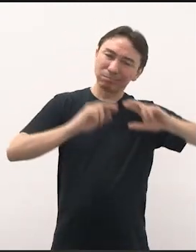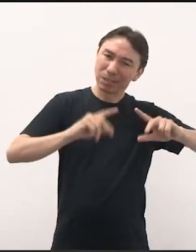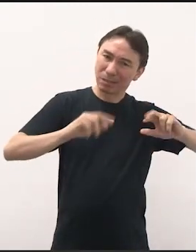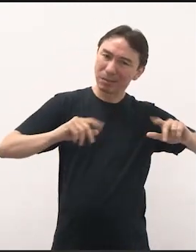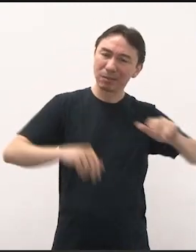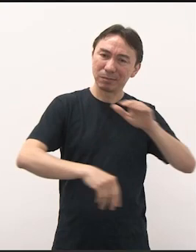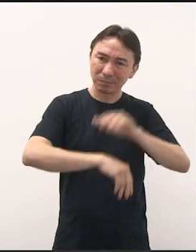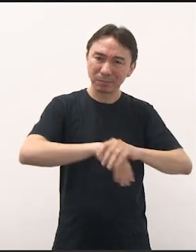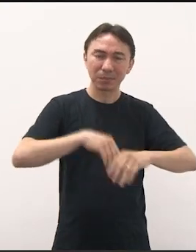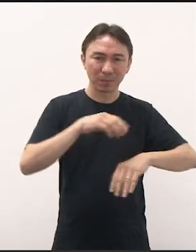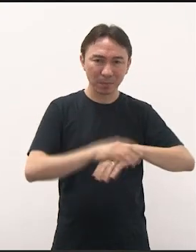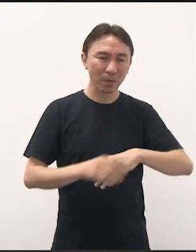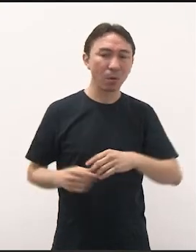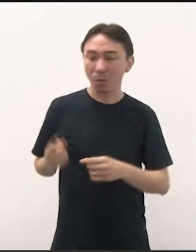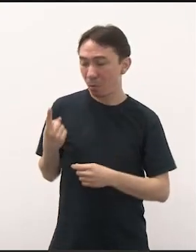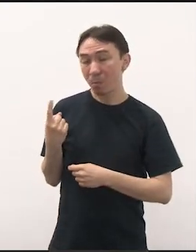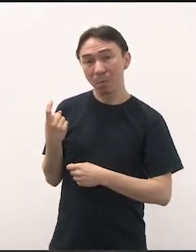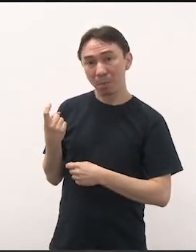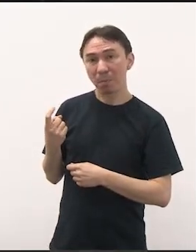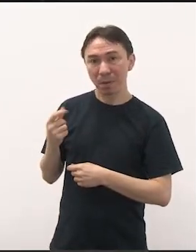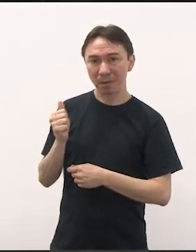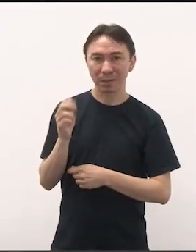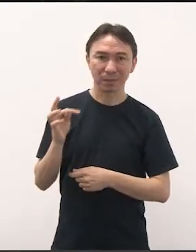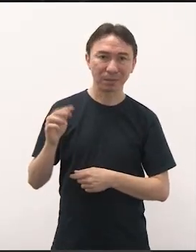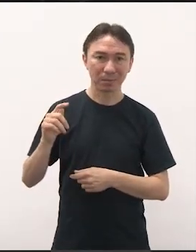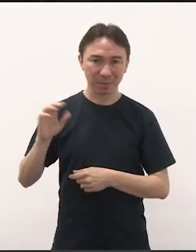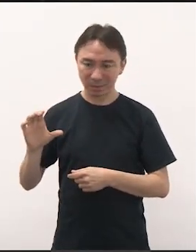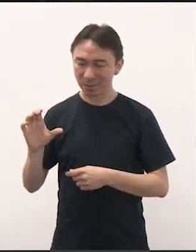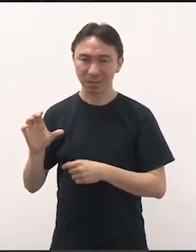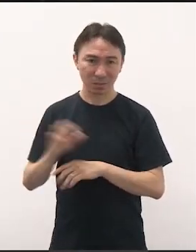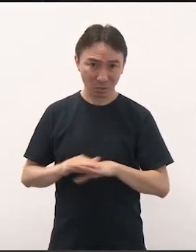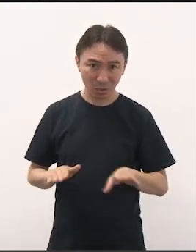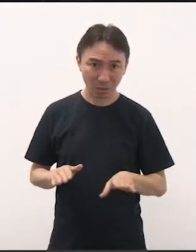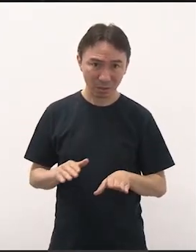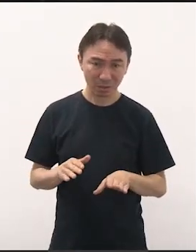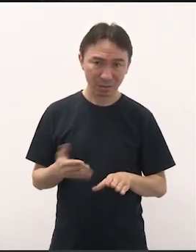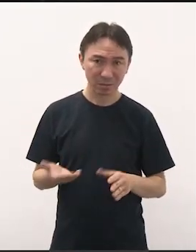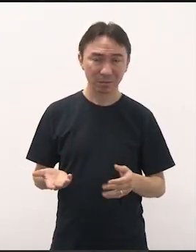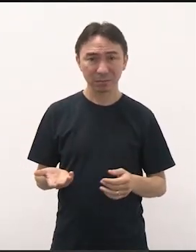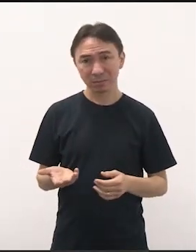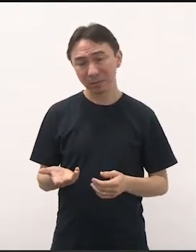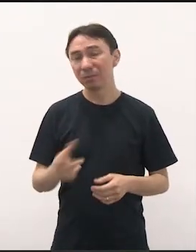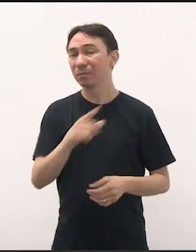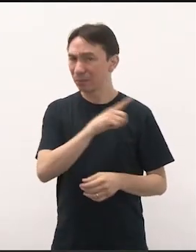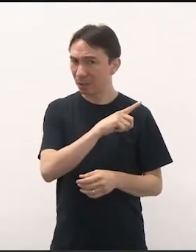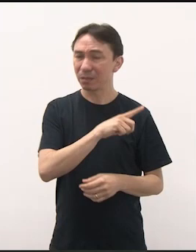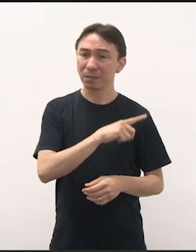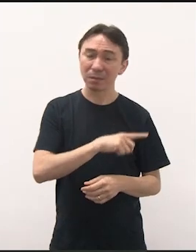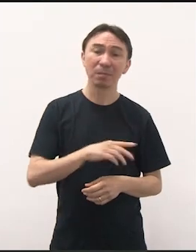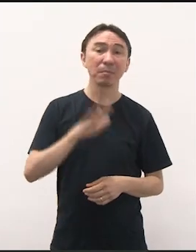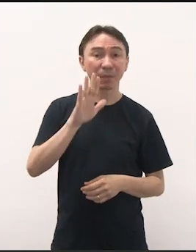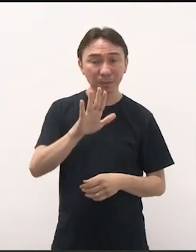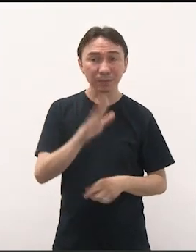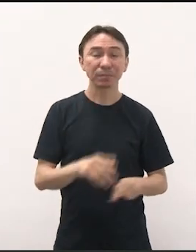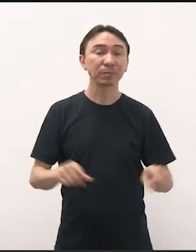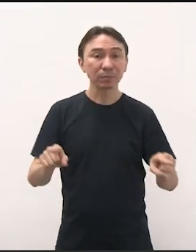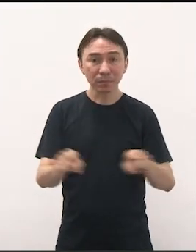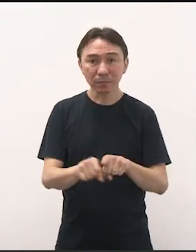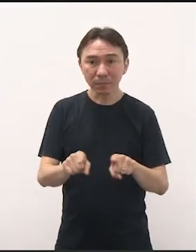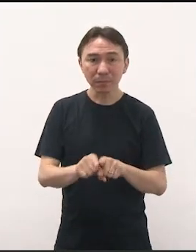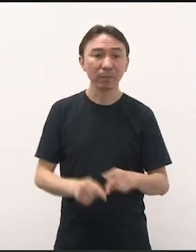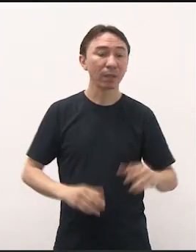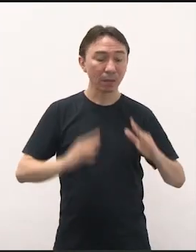uma formação, ainda que a gente tenha uma formação ao final desse processo, mas a gente espera também que as escolas possam